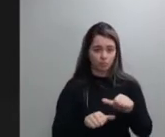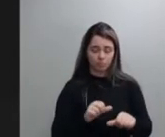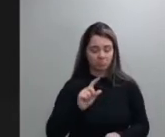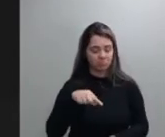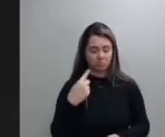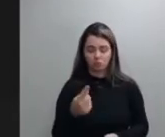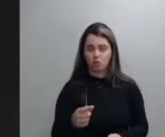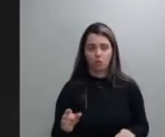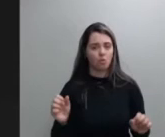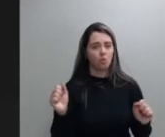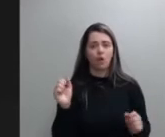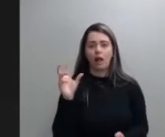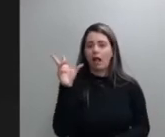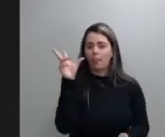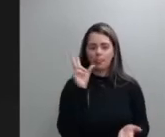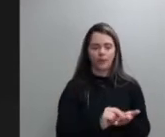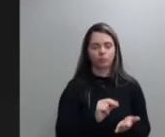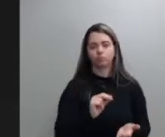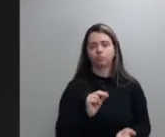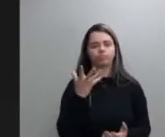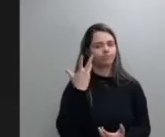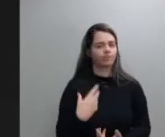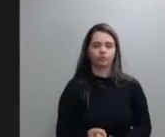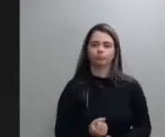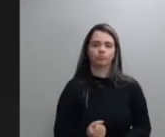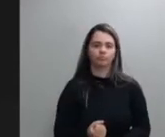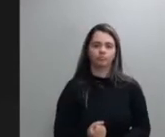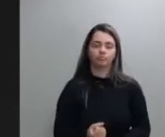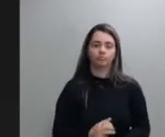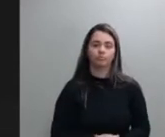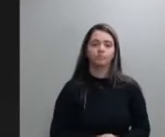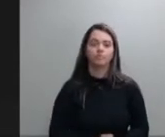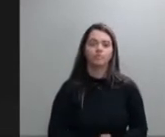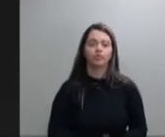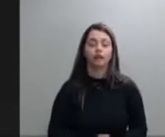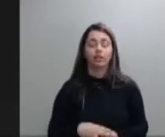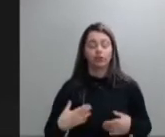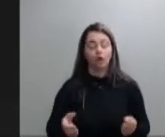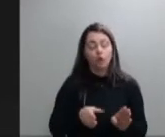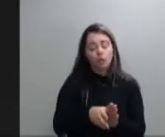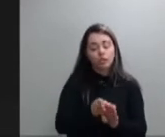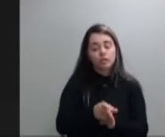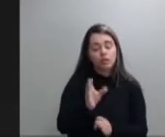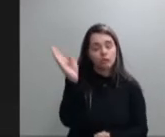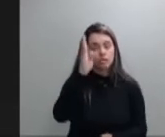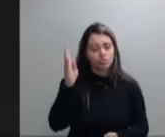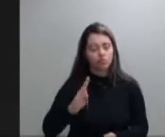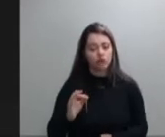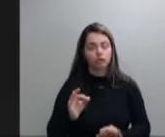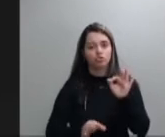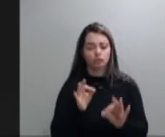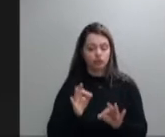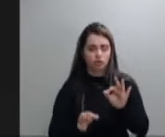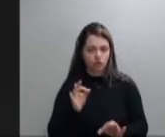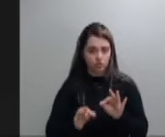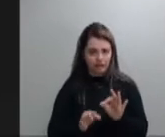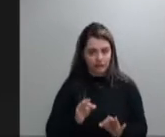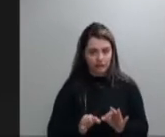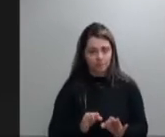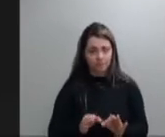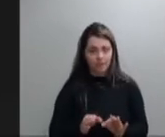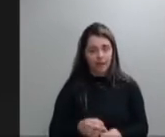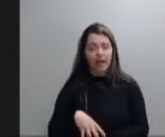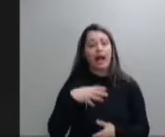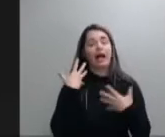ora na hipótese ao contrário do que se alega o Conselho Nacional de Justiça validou a deliberação da comissão